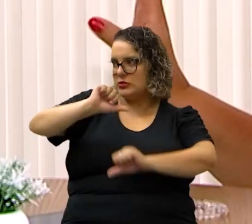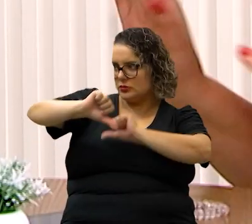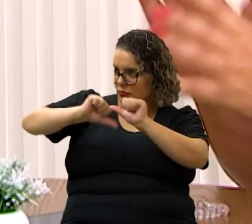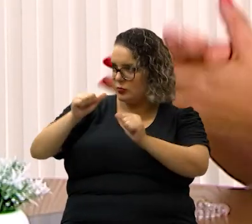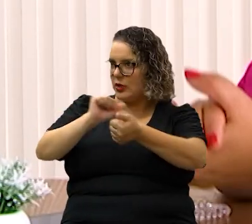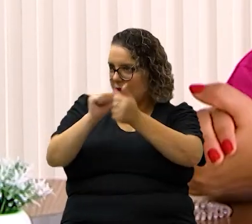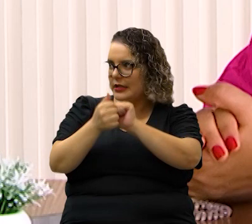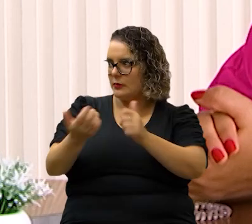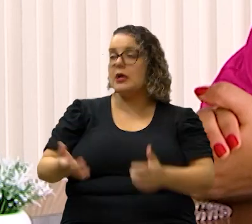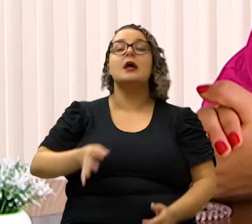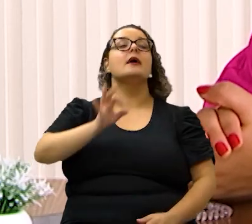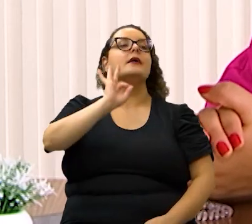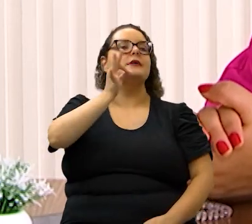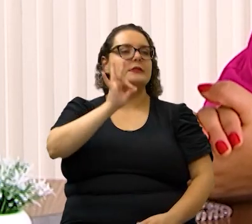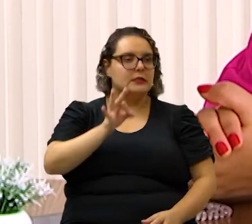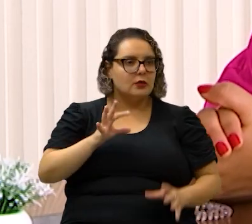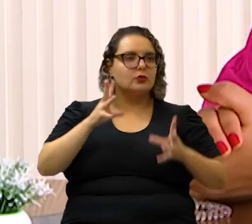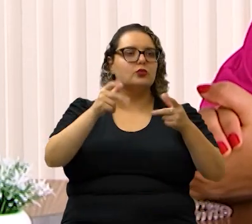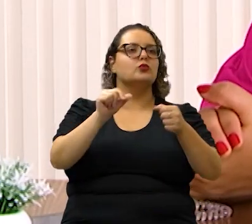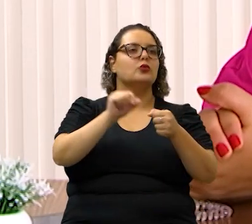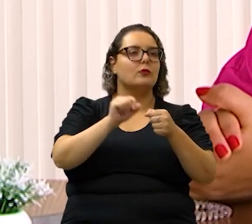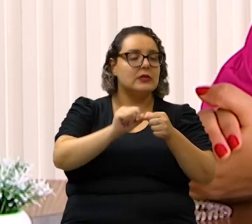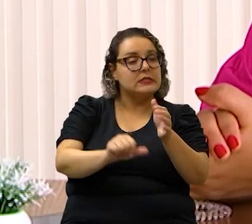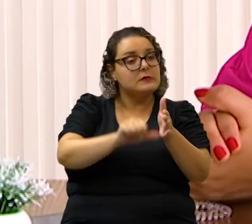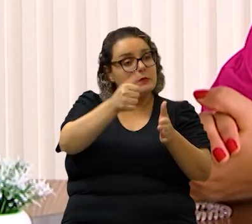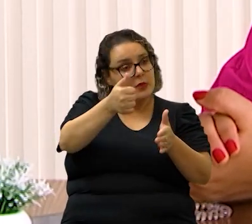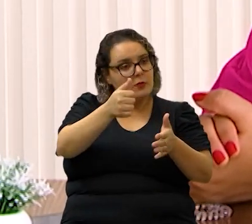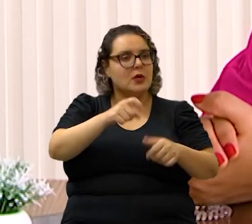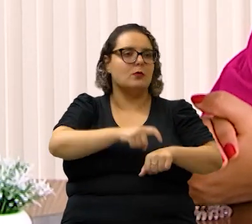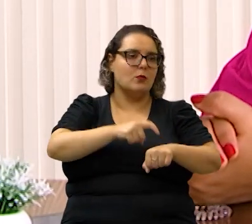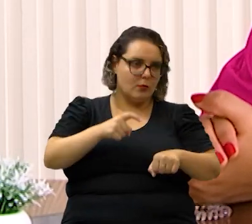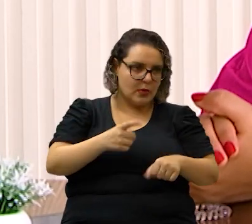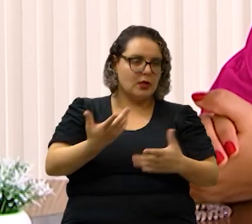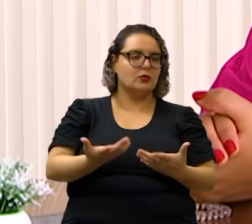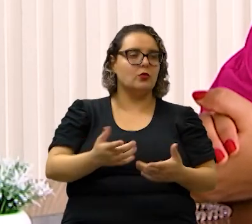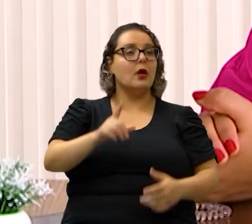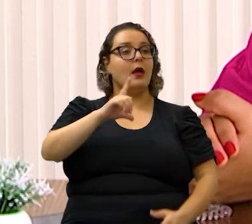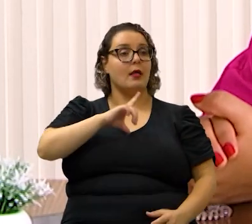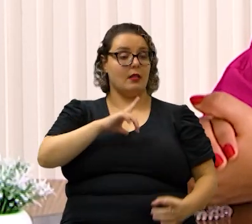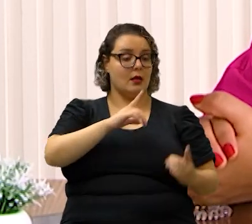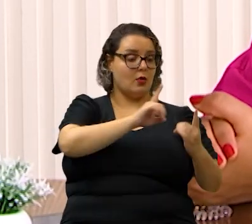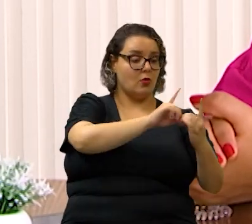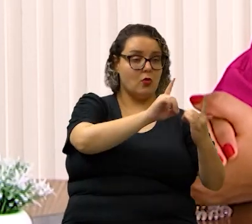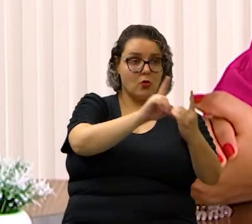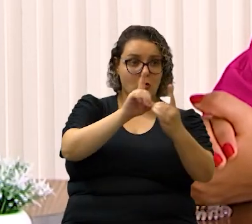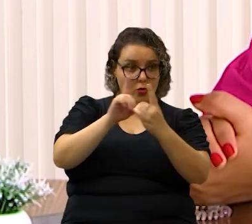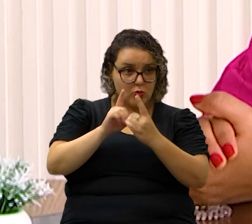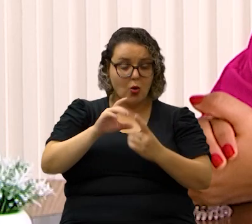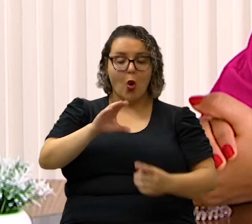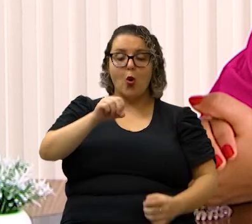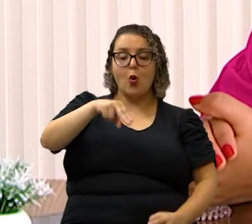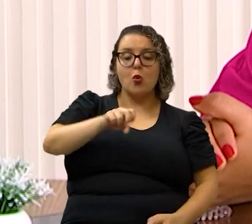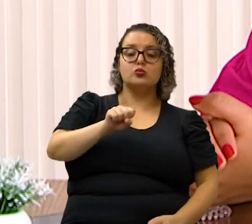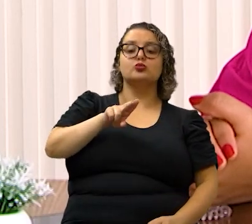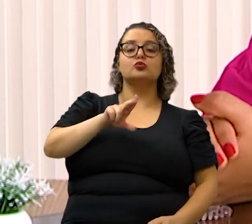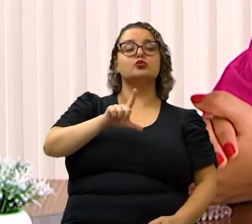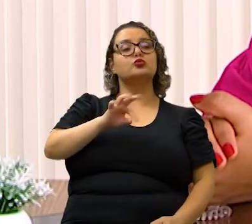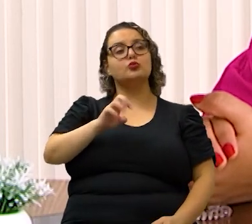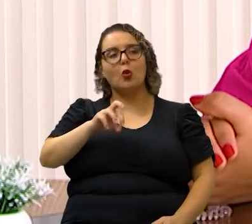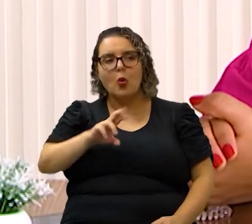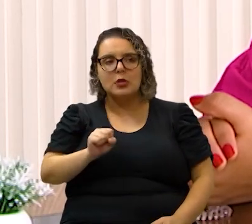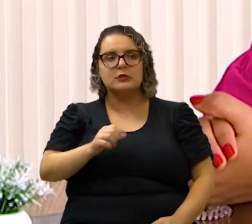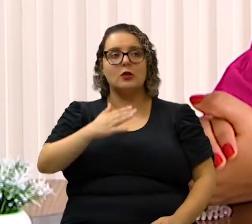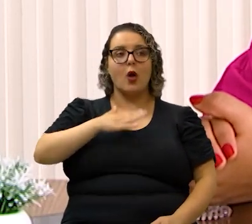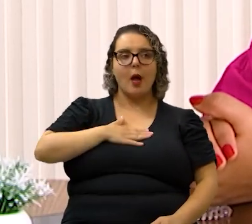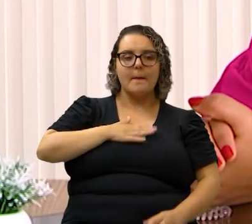virando. Exatamente. Assim. Tudo que eu fiz nessa primeira fase do negócio foi ter consultores, pessoas com a minha